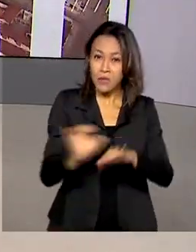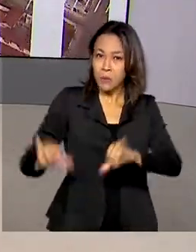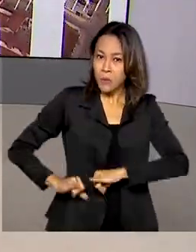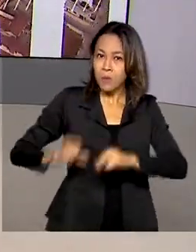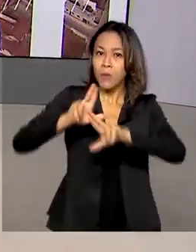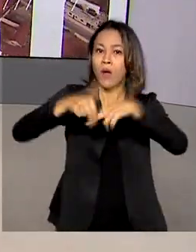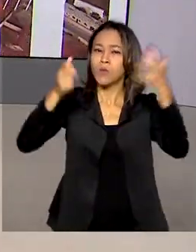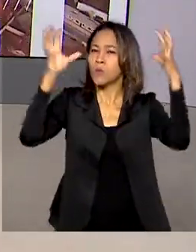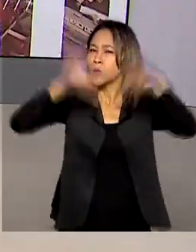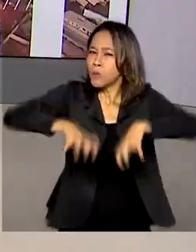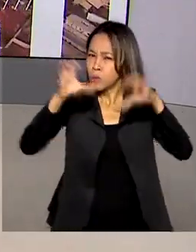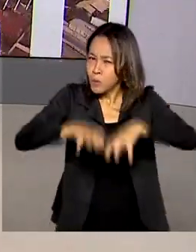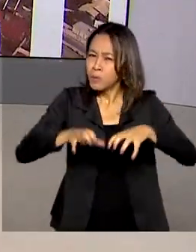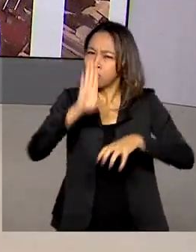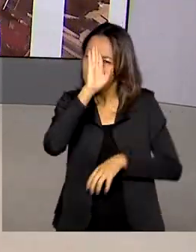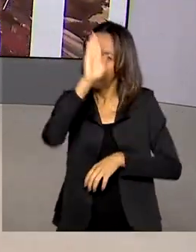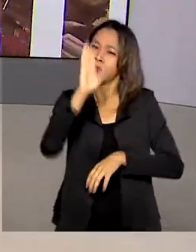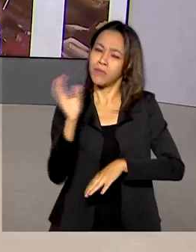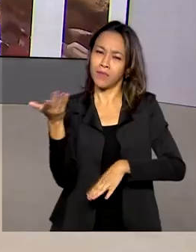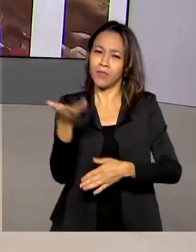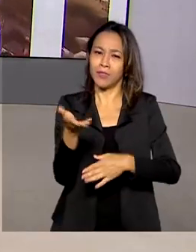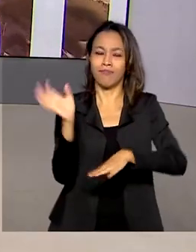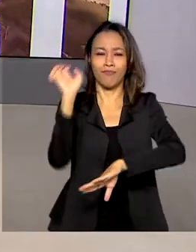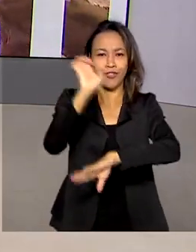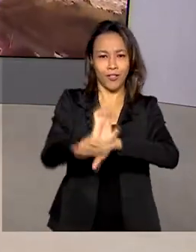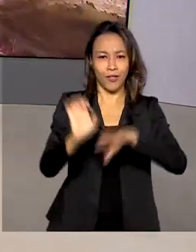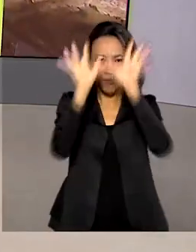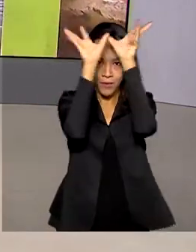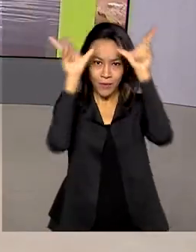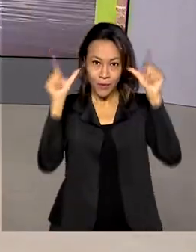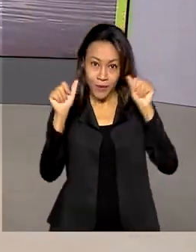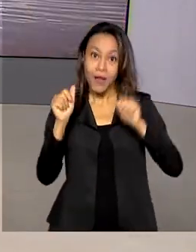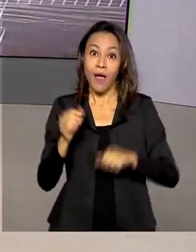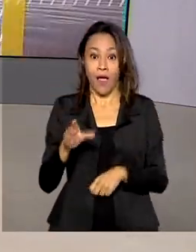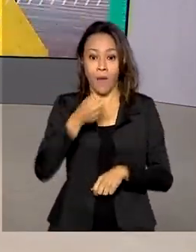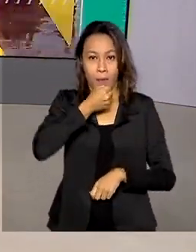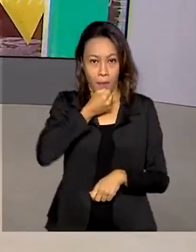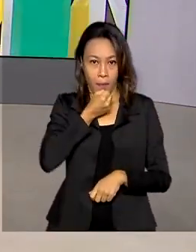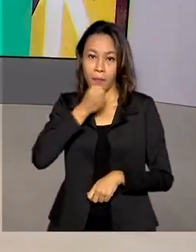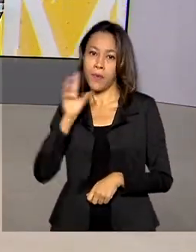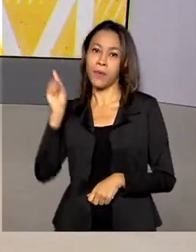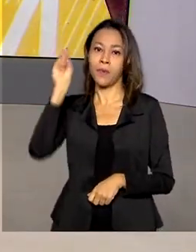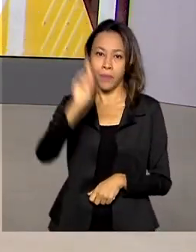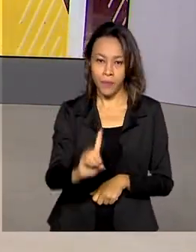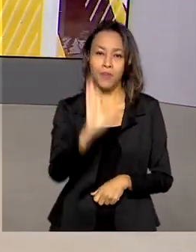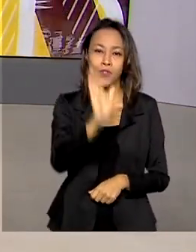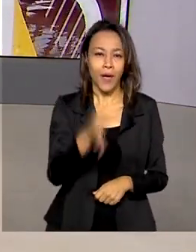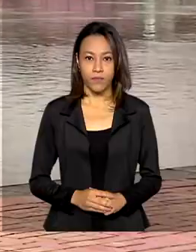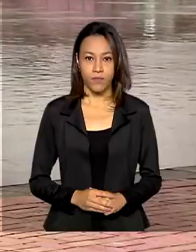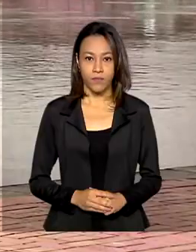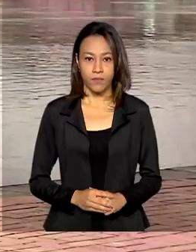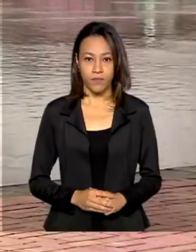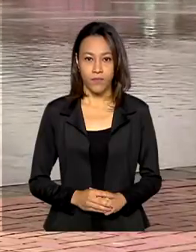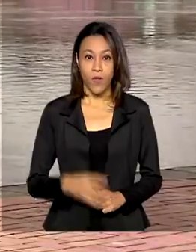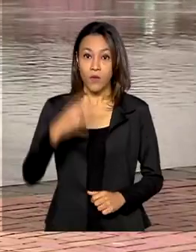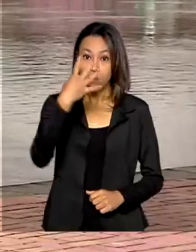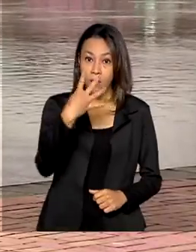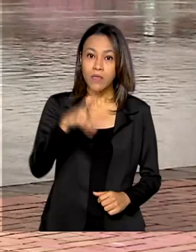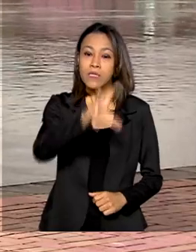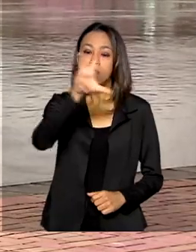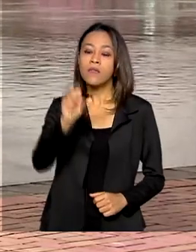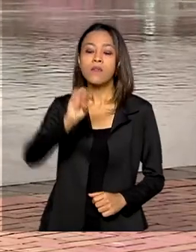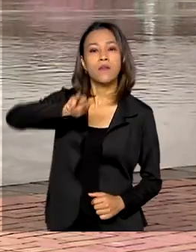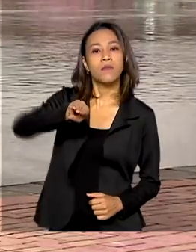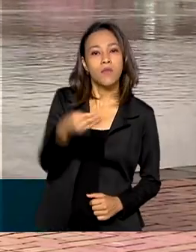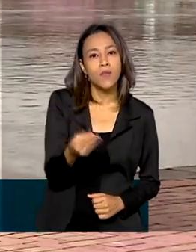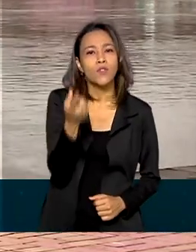chuva, entre eles o Acre. A repórter Gabriela Noronha está na capital Rio Branco e traz as informações pra gente. Os 450